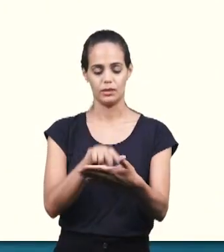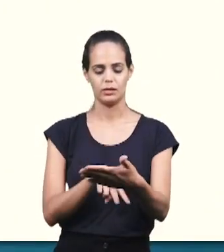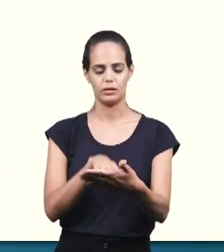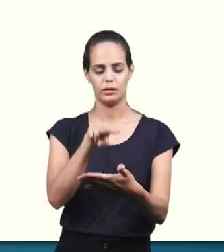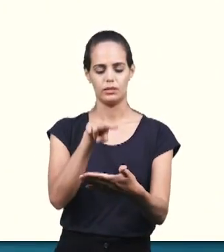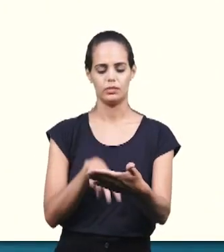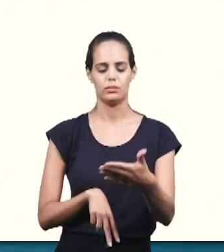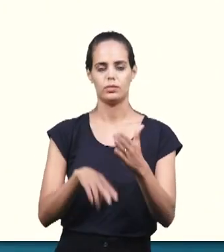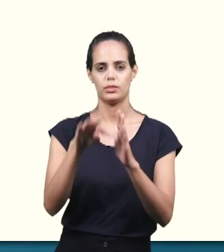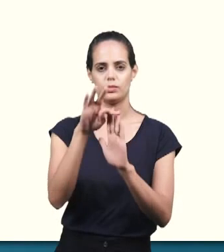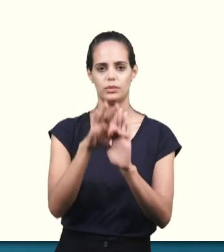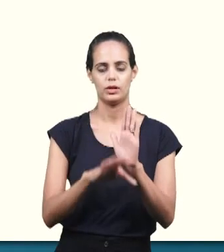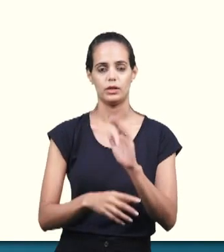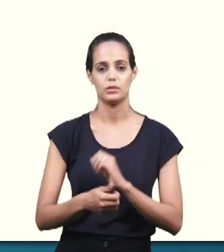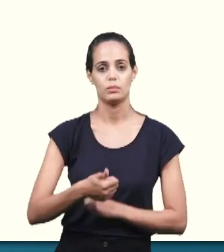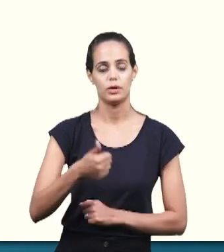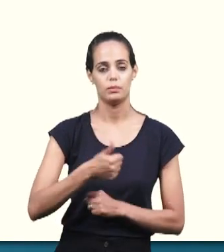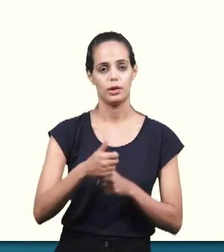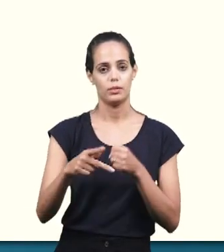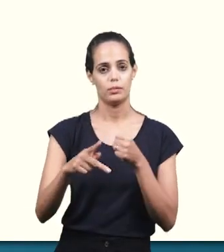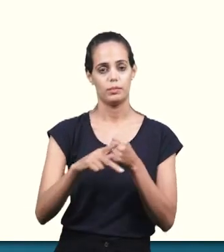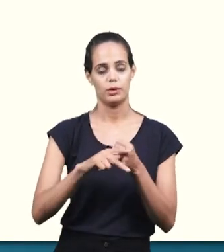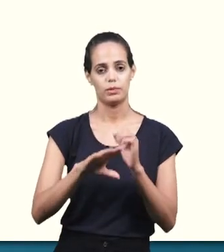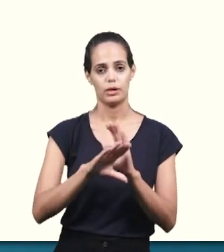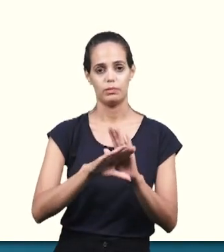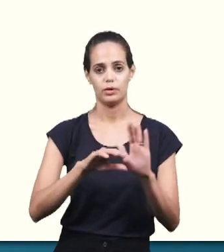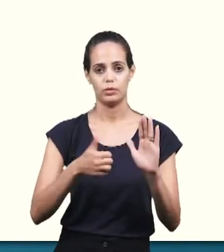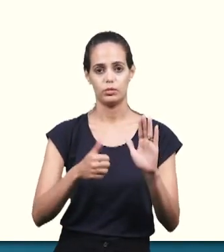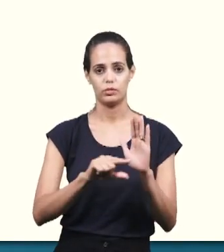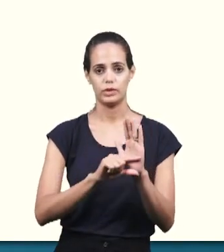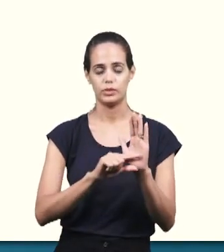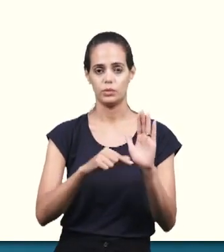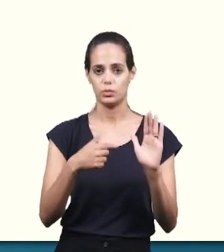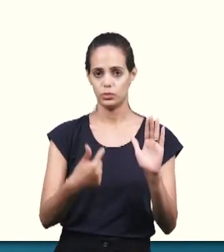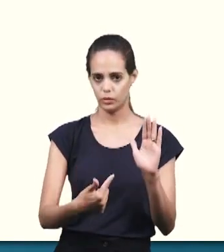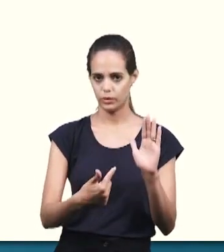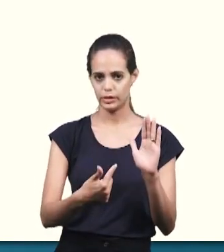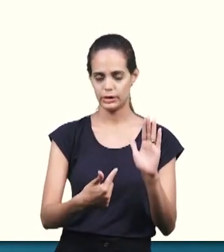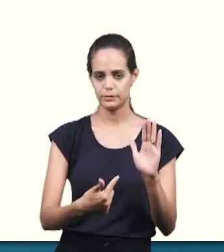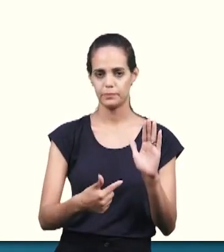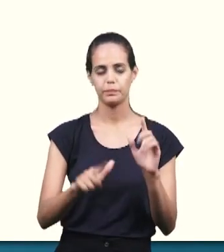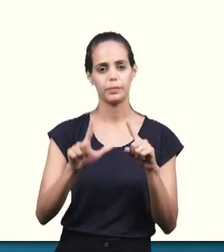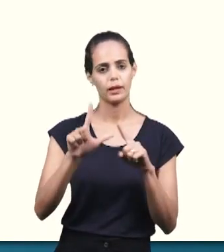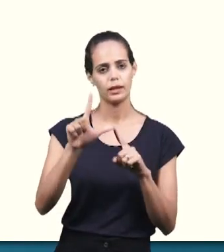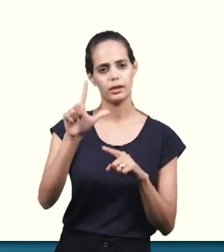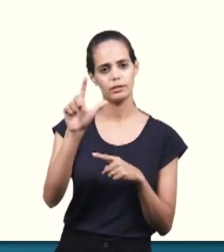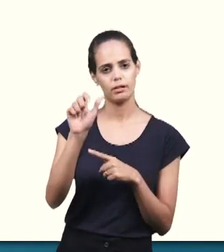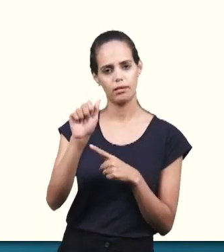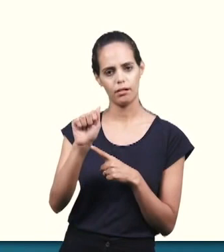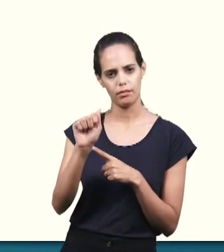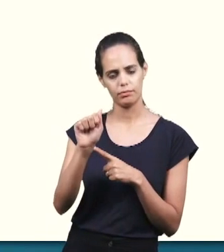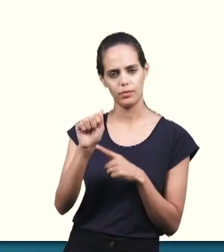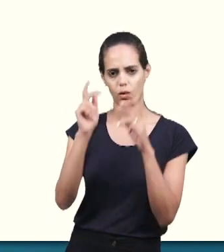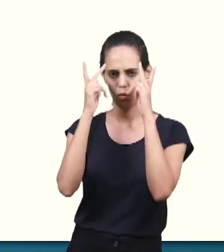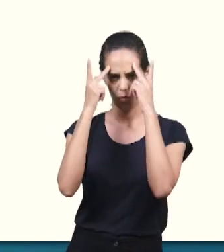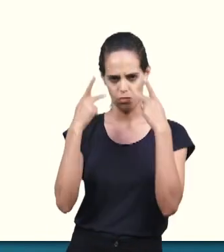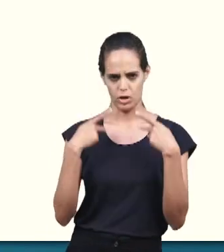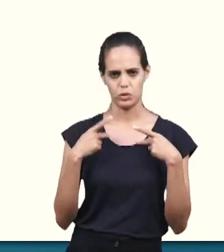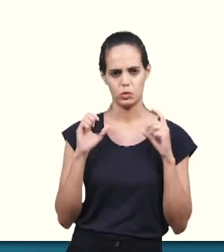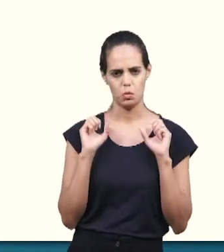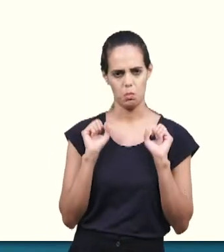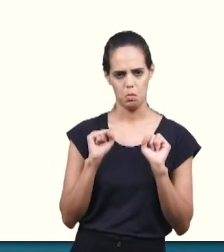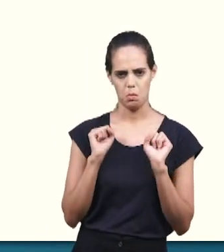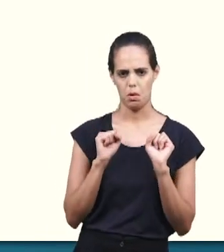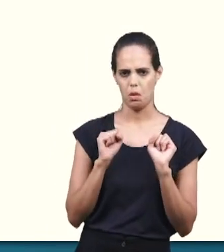do texto, 1 Pedro 1, 2, responda. Letra A, o homem pode negar